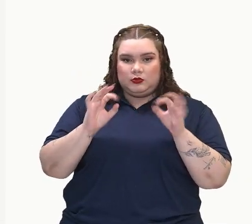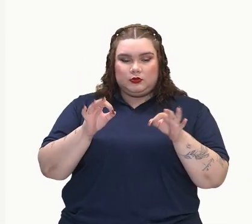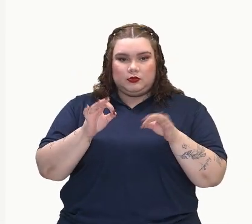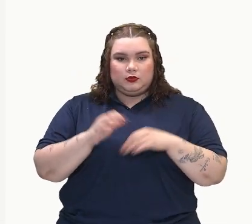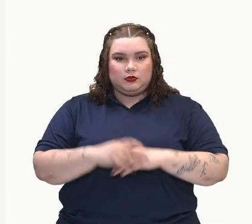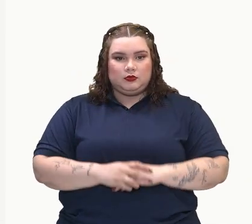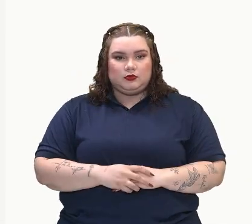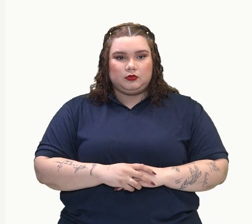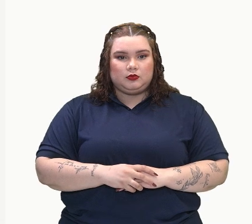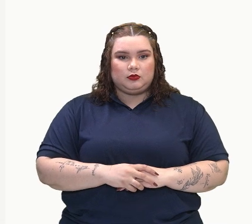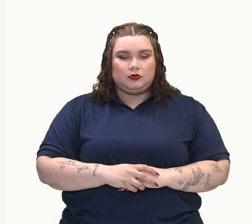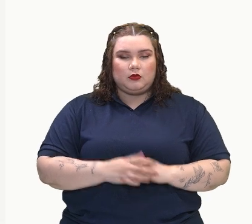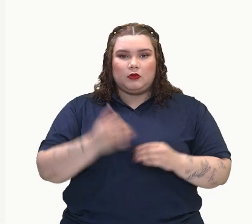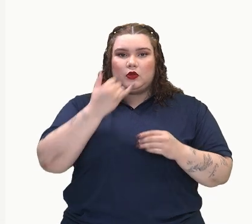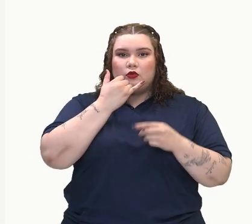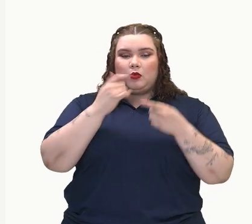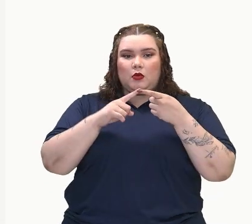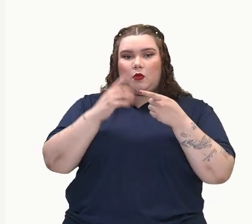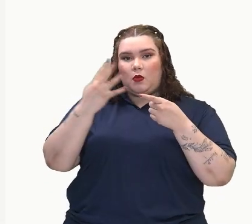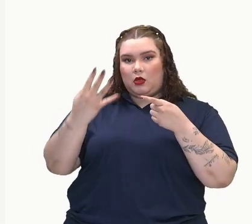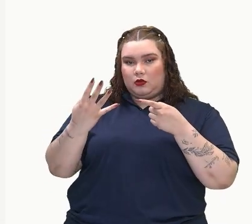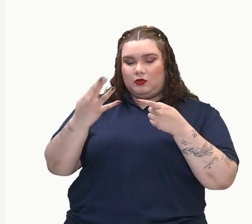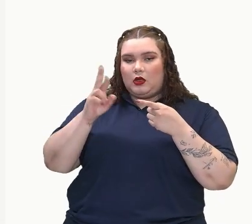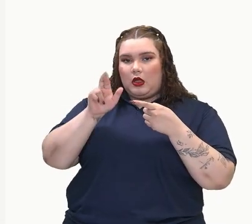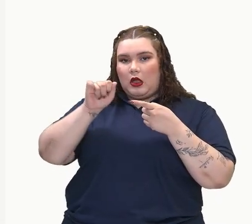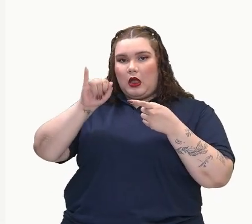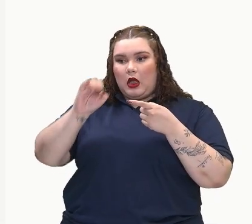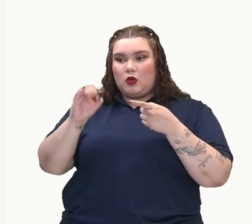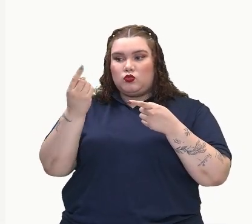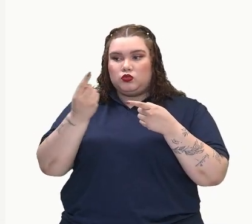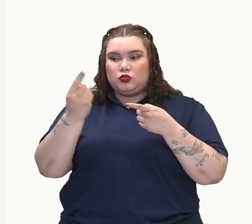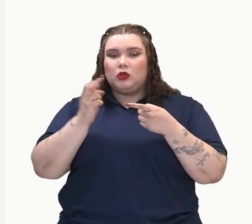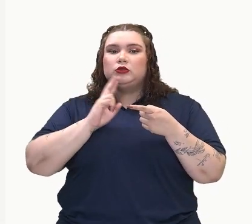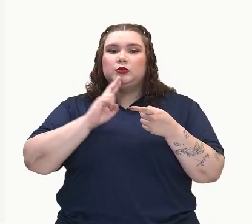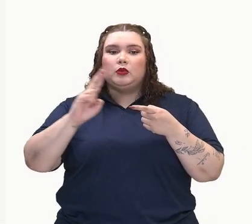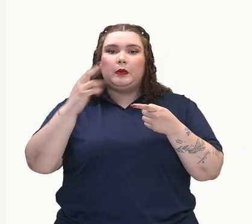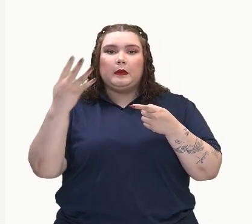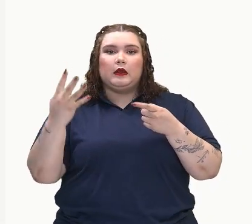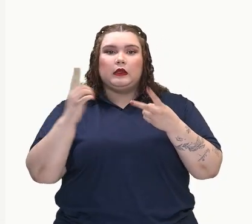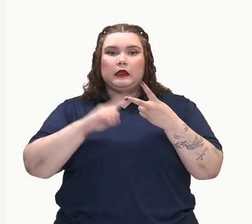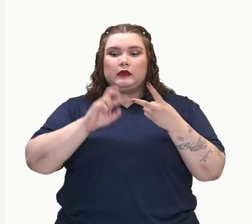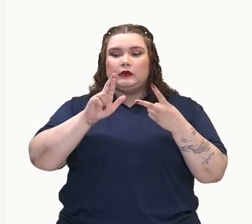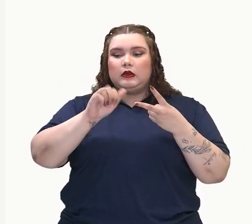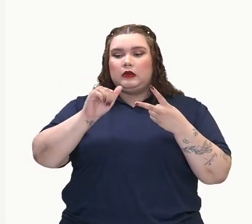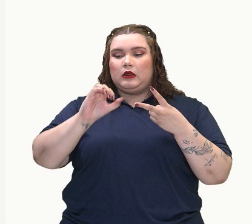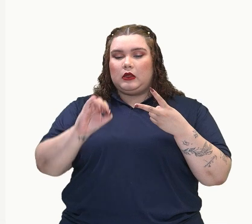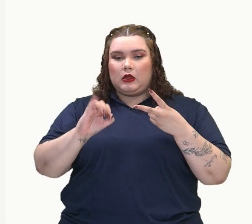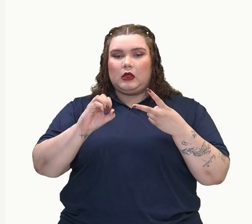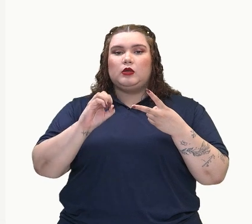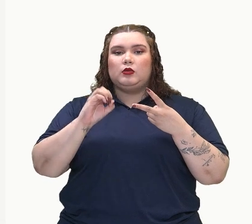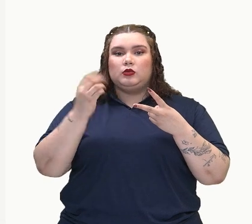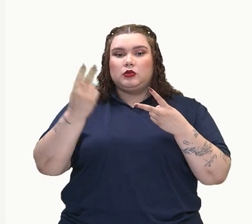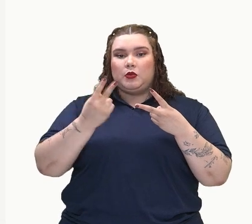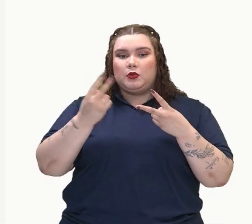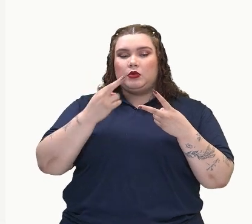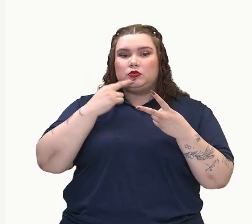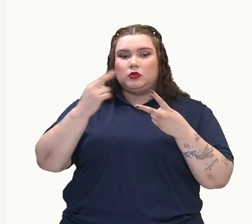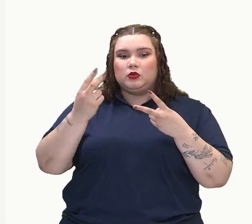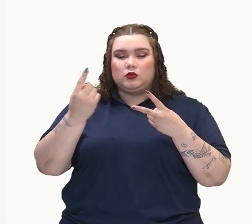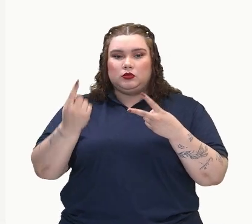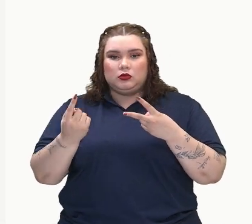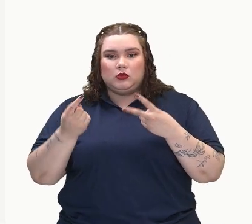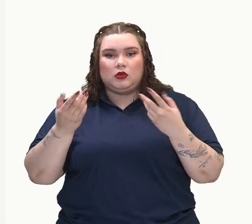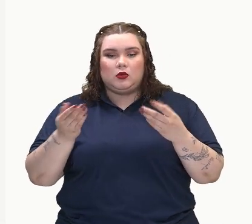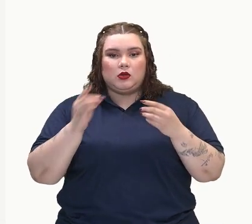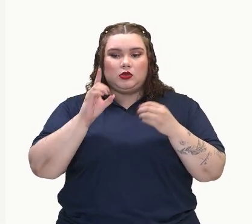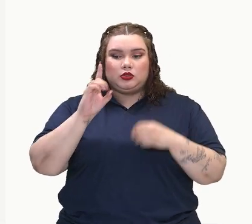Não, 4, né? Raiz quadrada de 16, perdão. E o segundo raio deu quanto? 1. Então, a distância deve ser